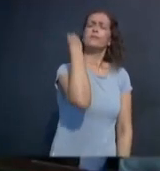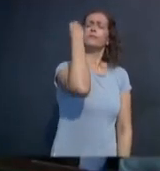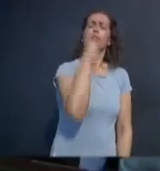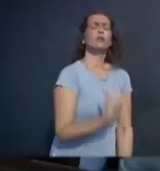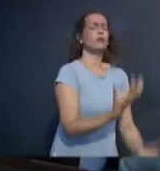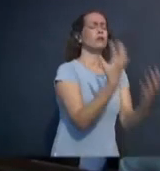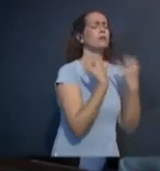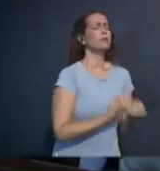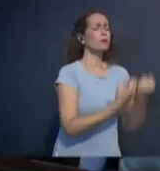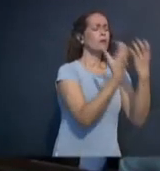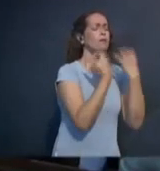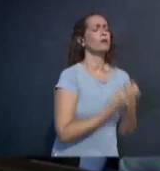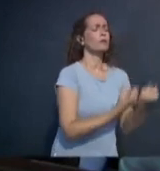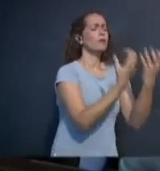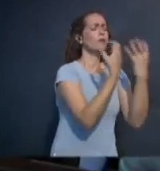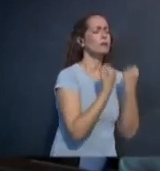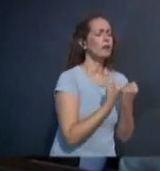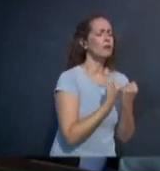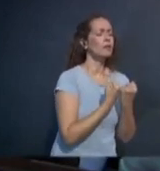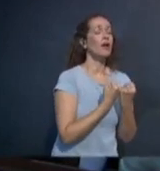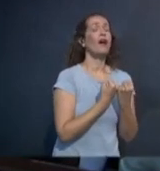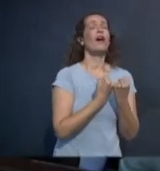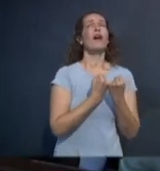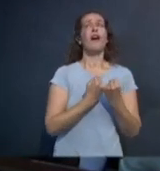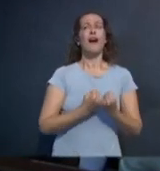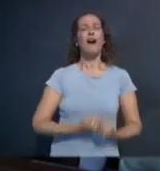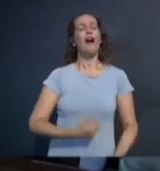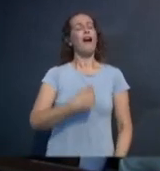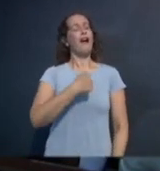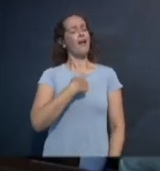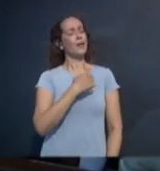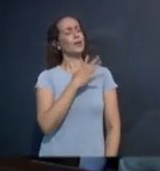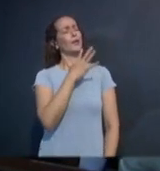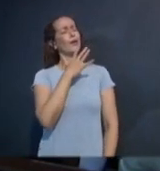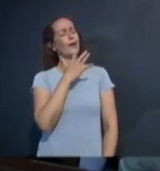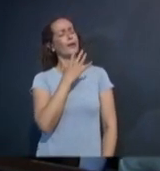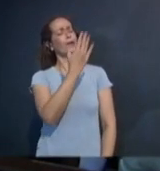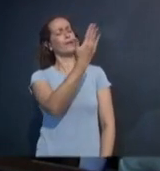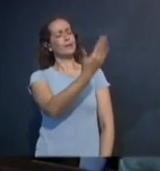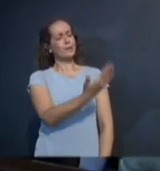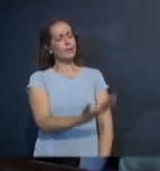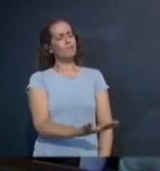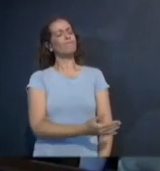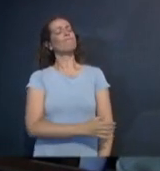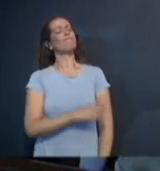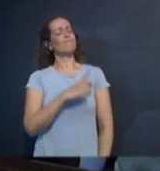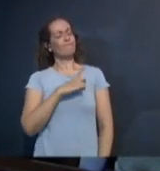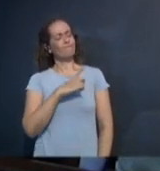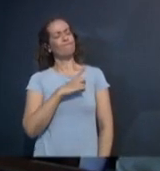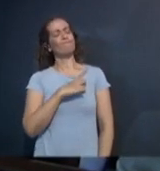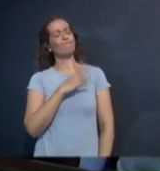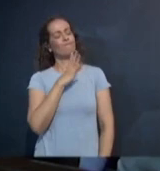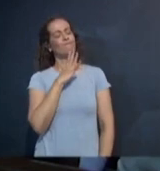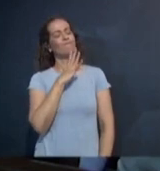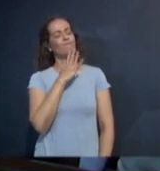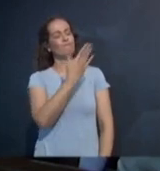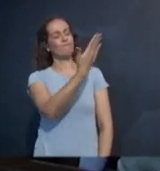tanto, que você diz: eu conheço. Eu conheço.